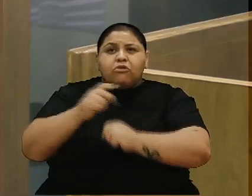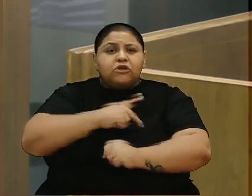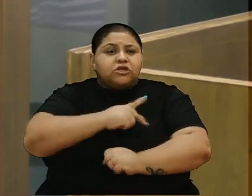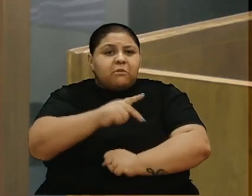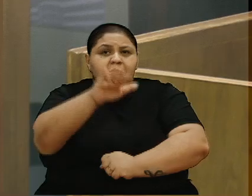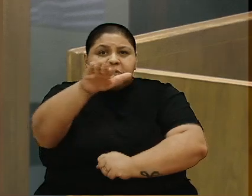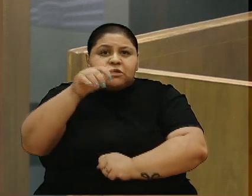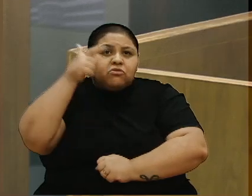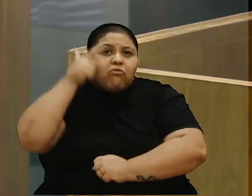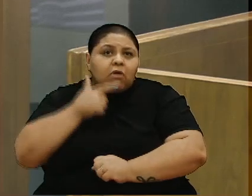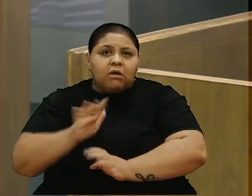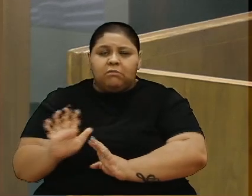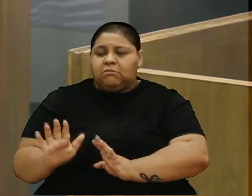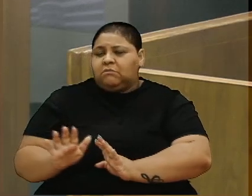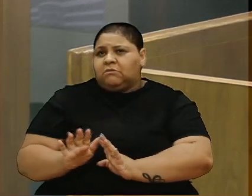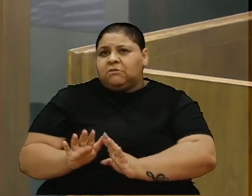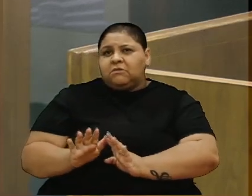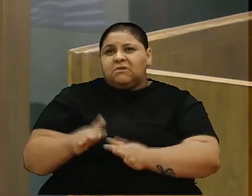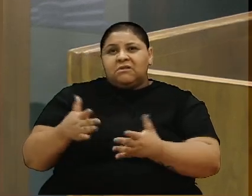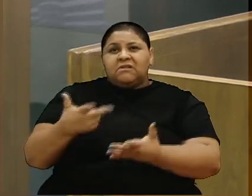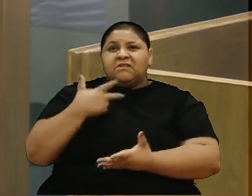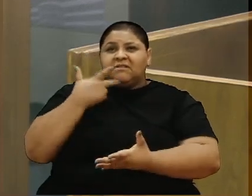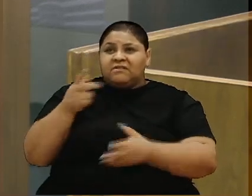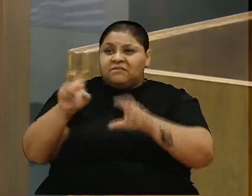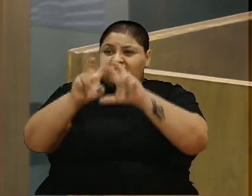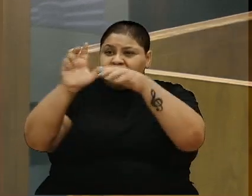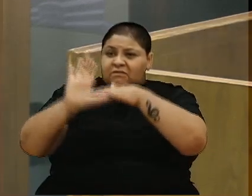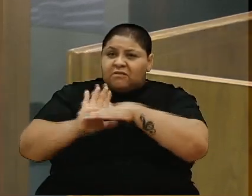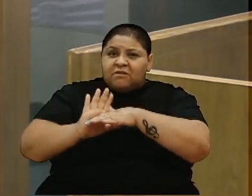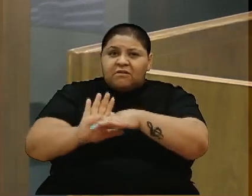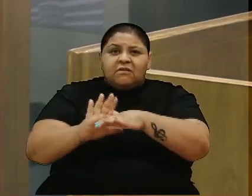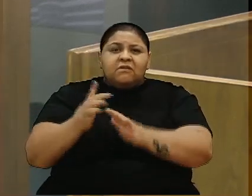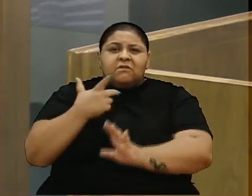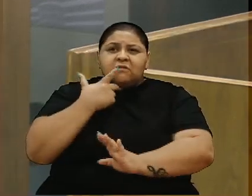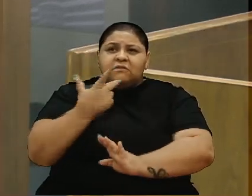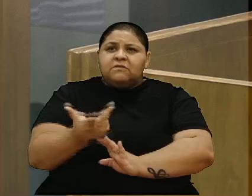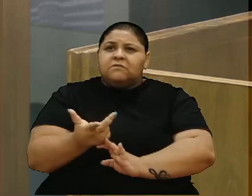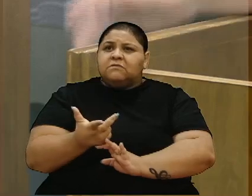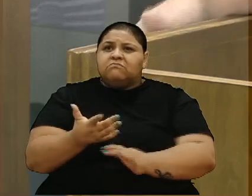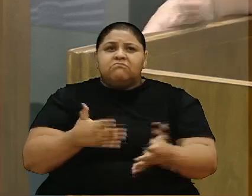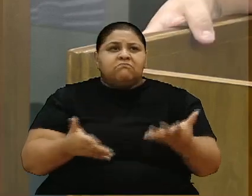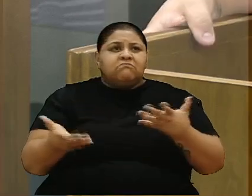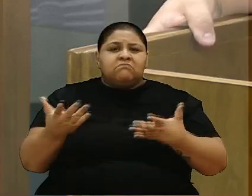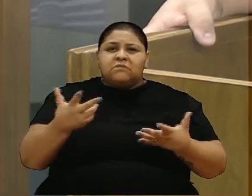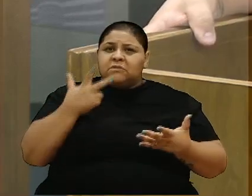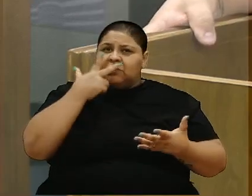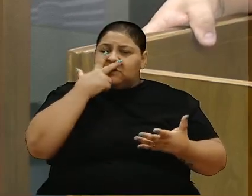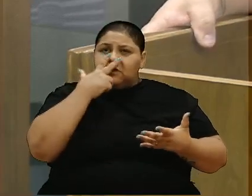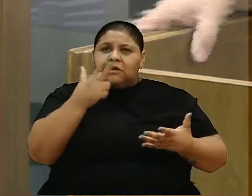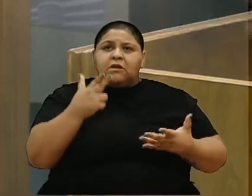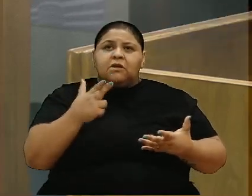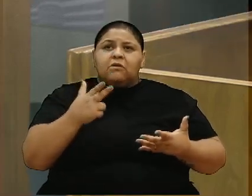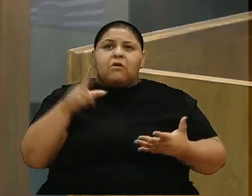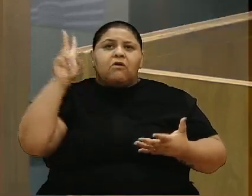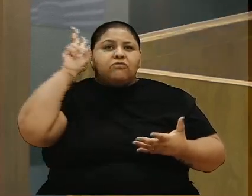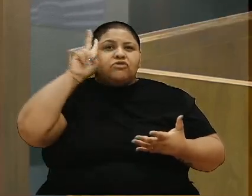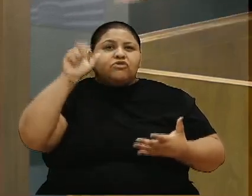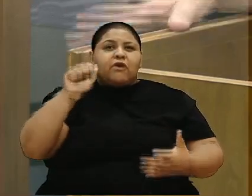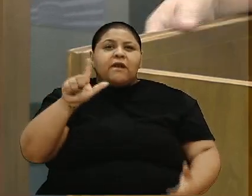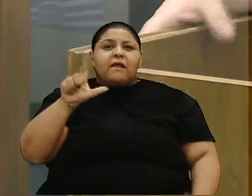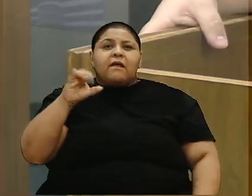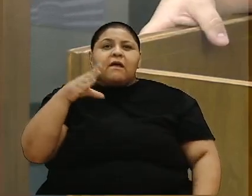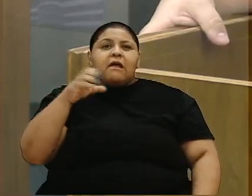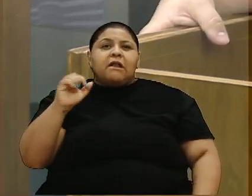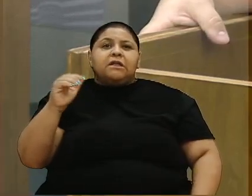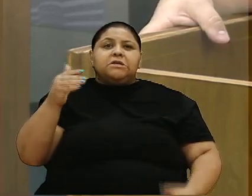Lucas. Então, quando a gente fala de um tema da Maesa, a gente fala... Tá que nem Alice no País das Maravilhas, para quem não sabe onde vai, qualquer